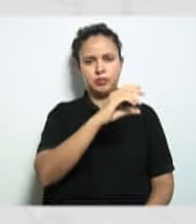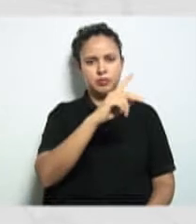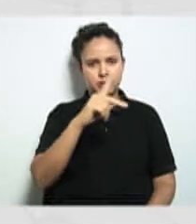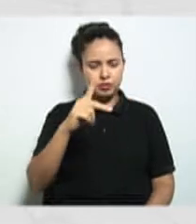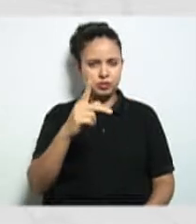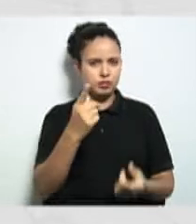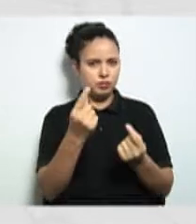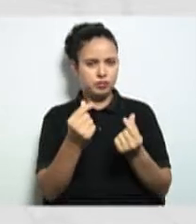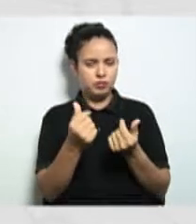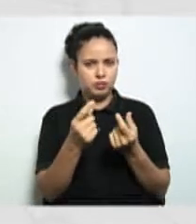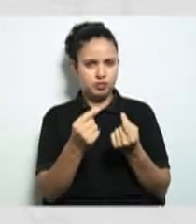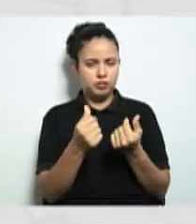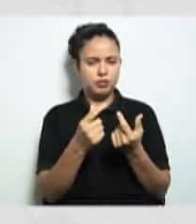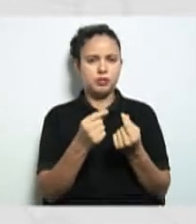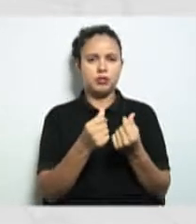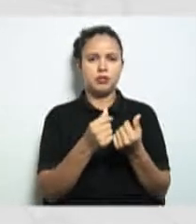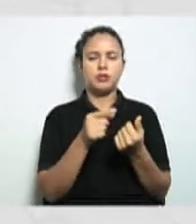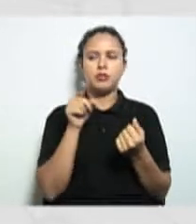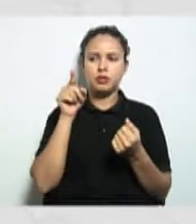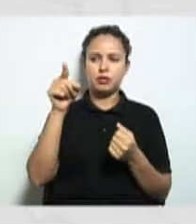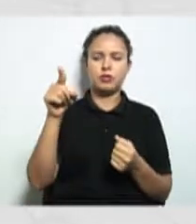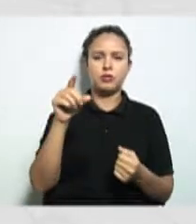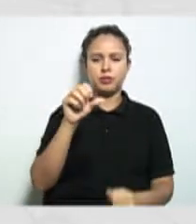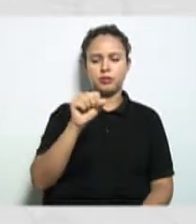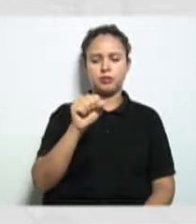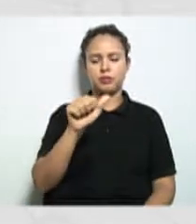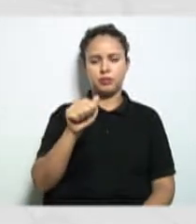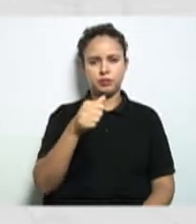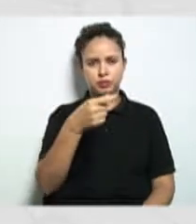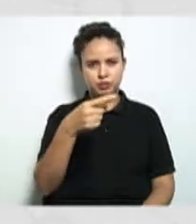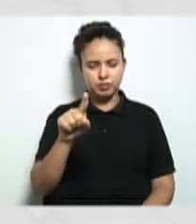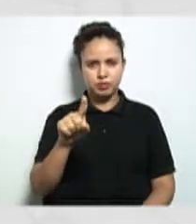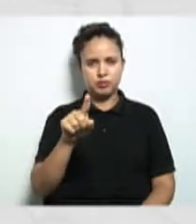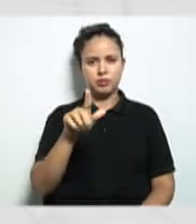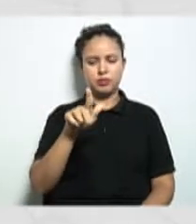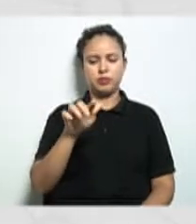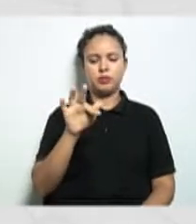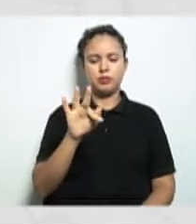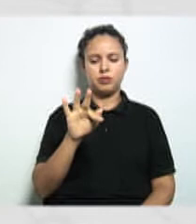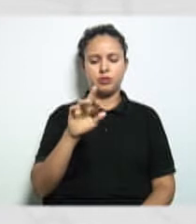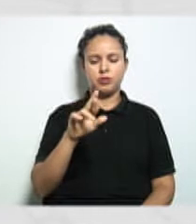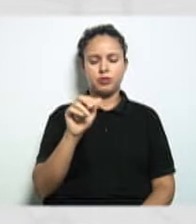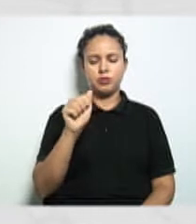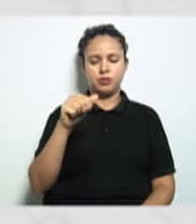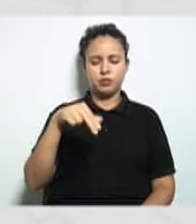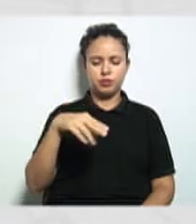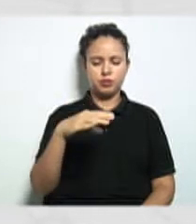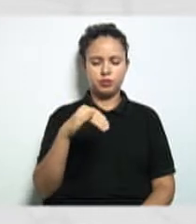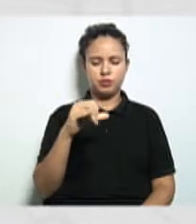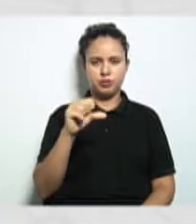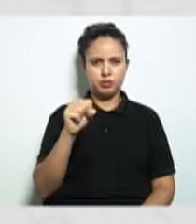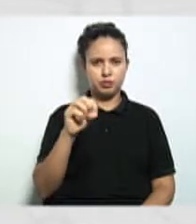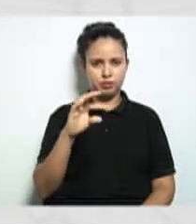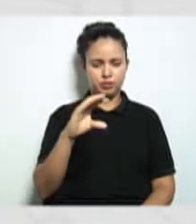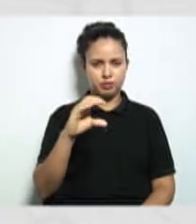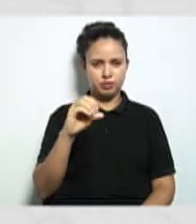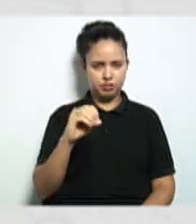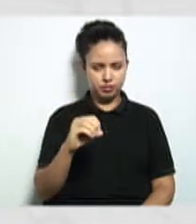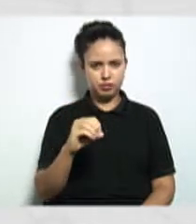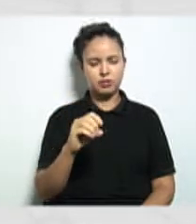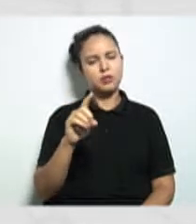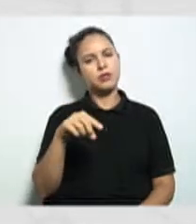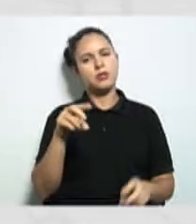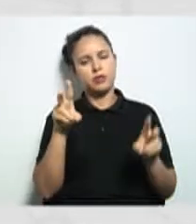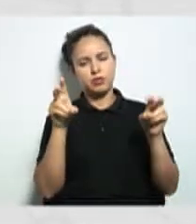crédito lá em São Francisco do Guaporé, né? Os alunos da escola Neuza Bravin vão fazer, o tema é esse, analisar